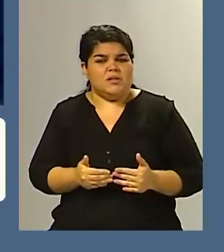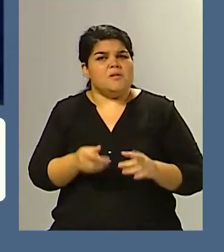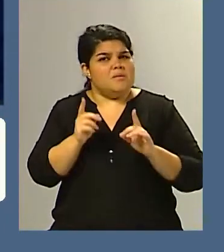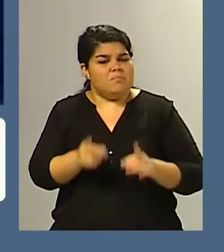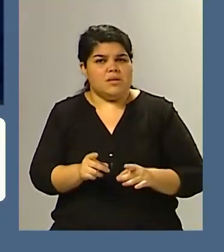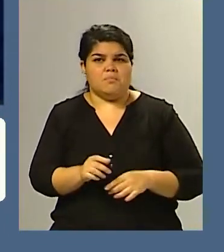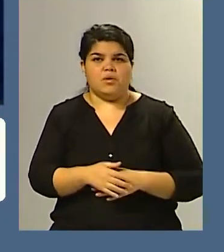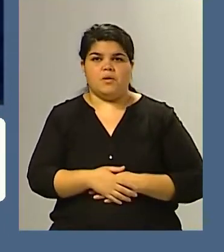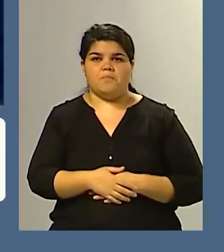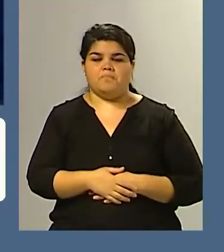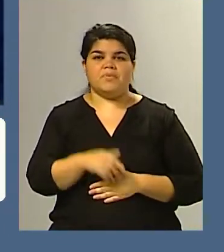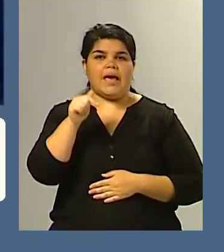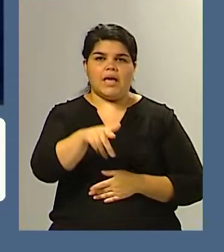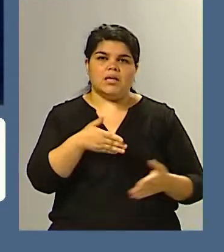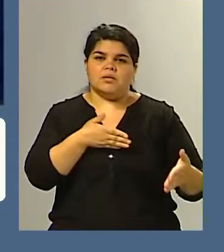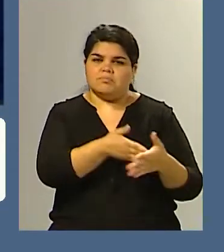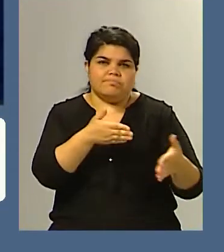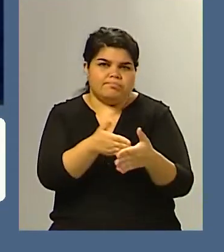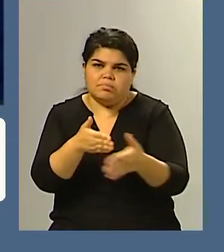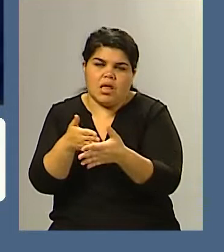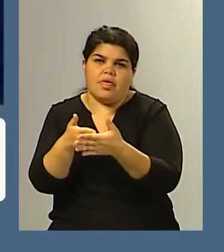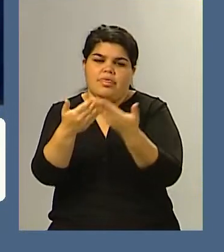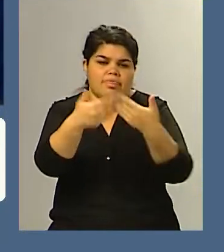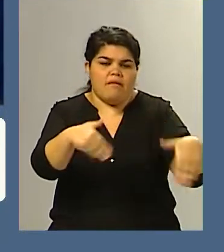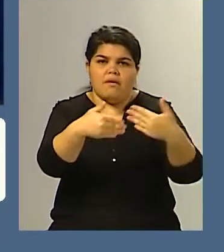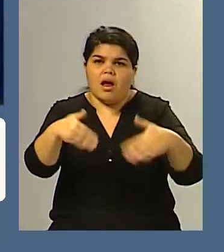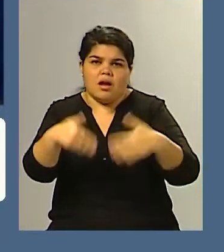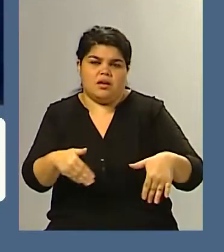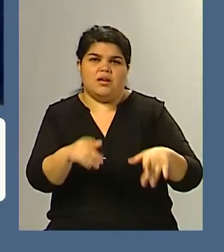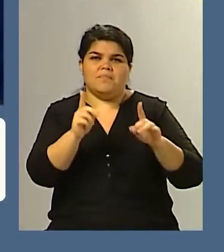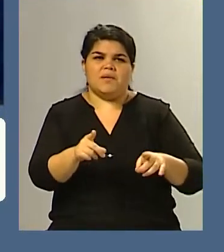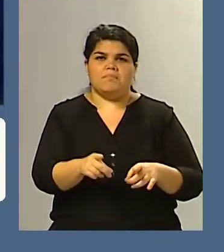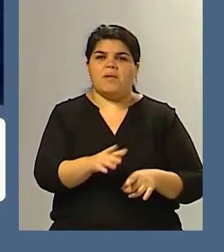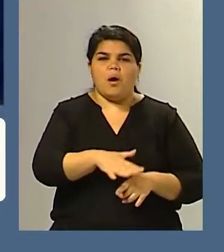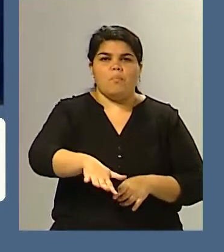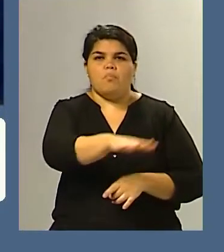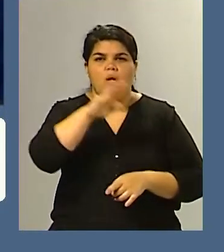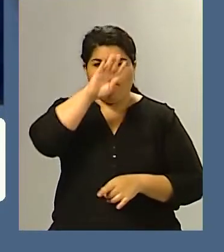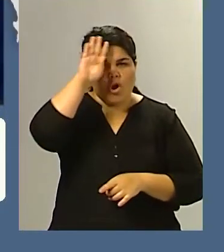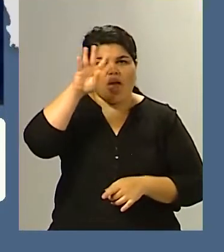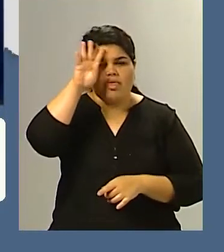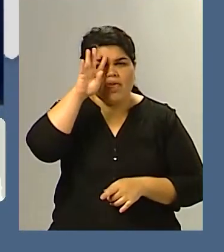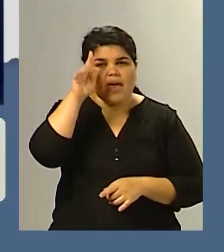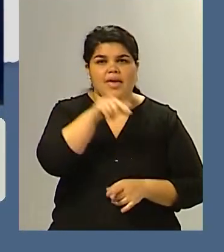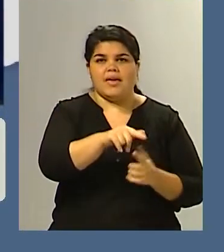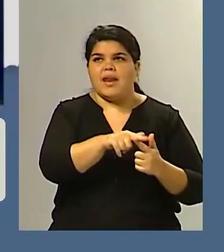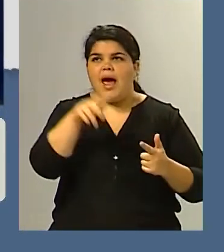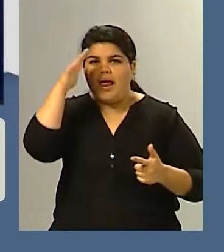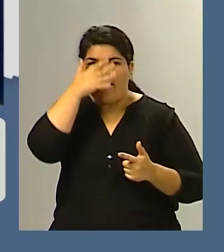garimpo ilegal, o desmatamento das terras indígenas, ofendeu seguidas vezes as comunidades negras,